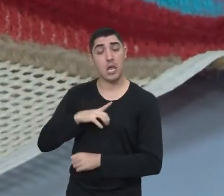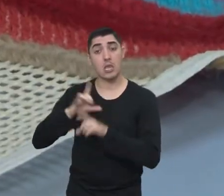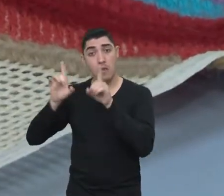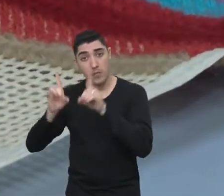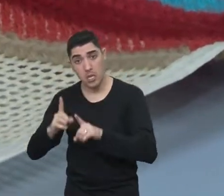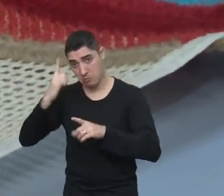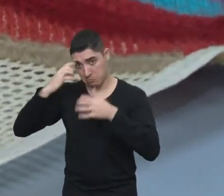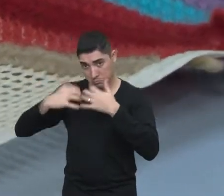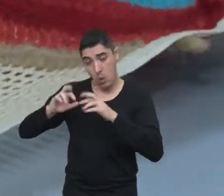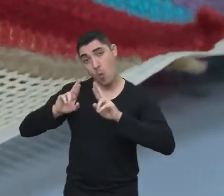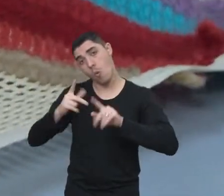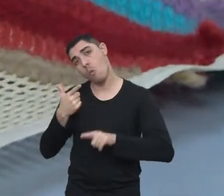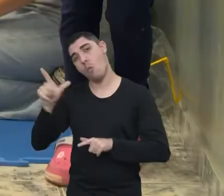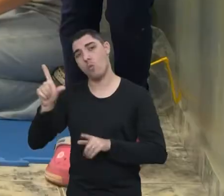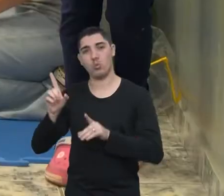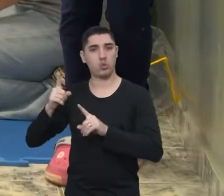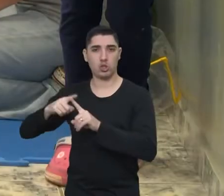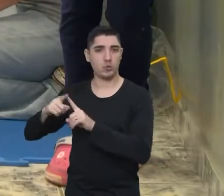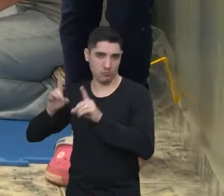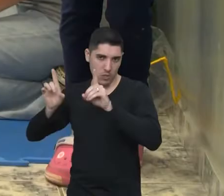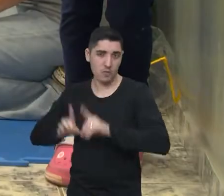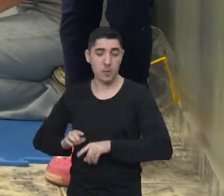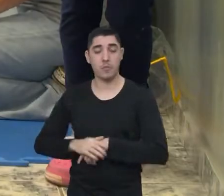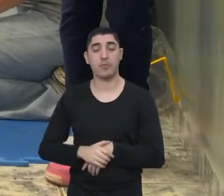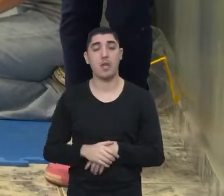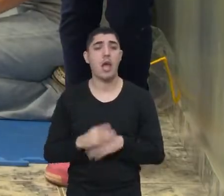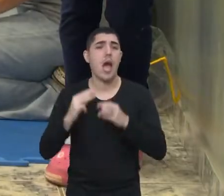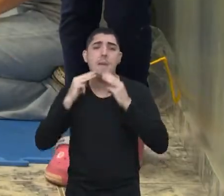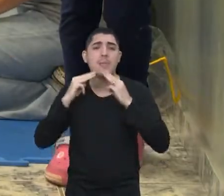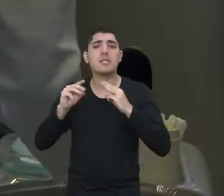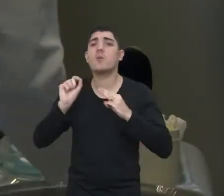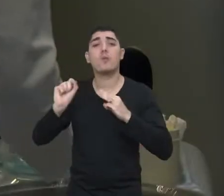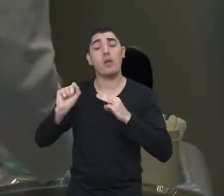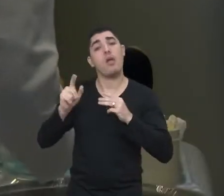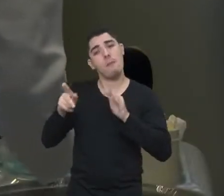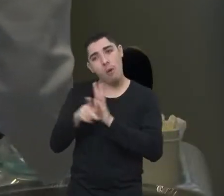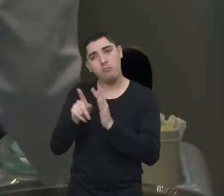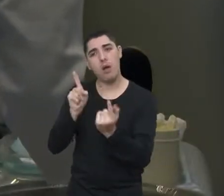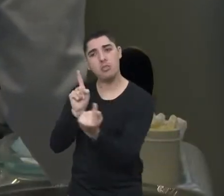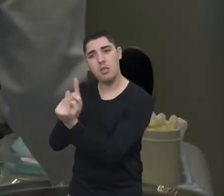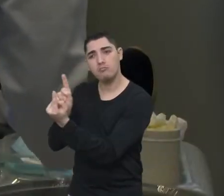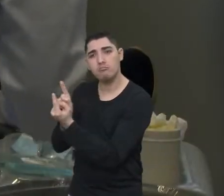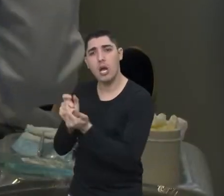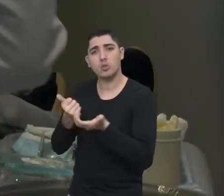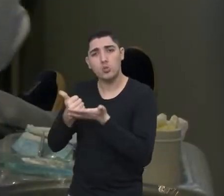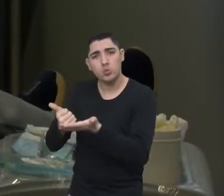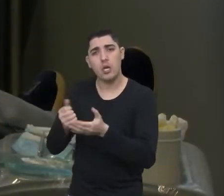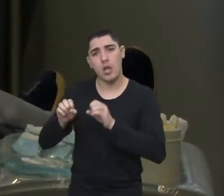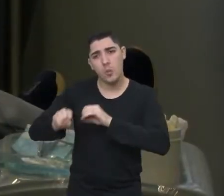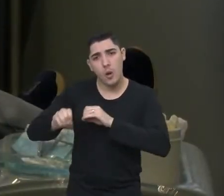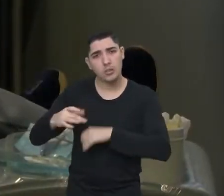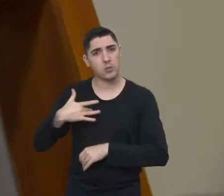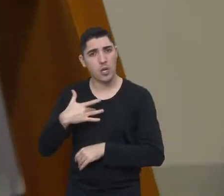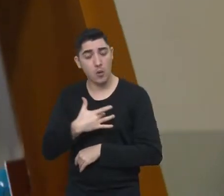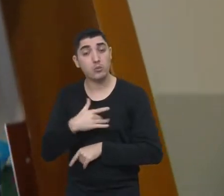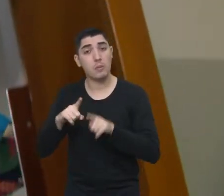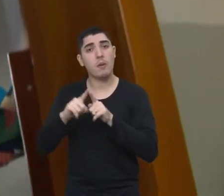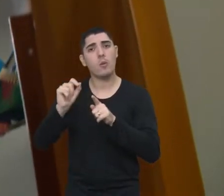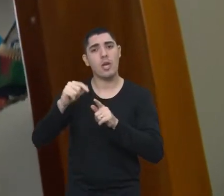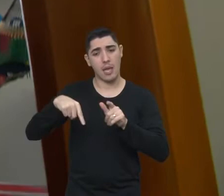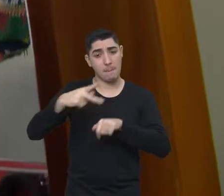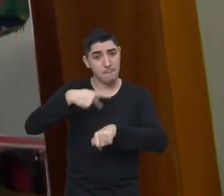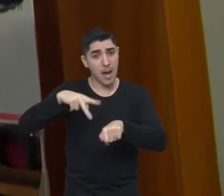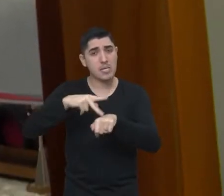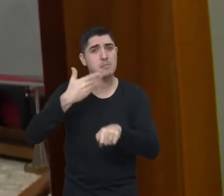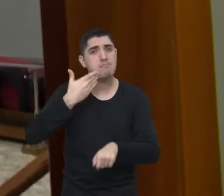de deficiência intelectual. As associações têm como missão prestar atendimento na área da saúde e educação e lutar por um